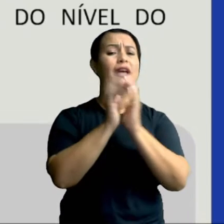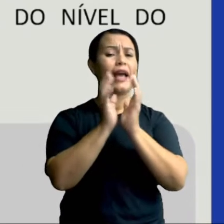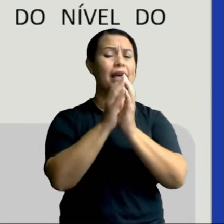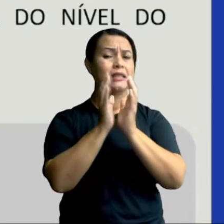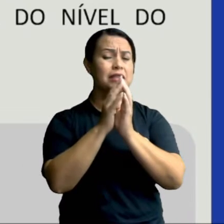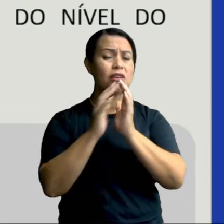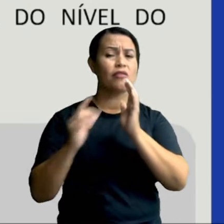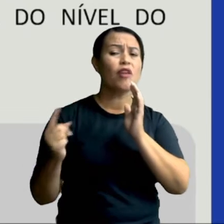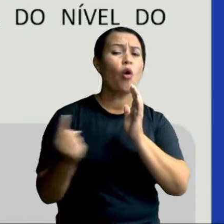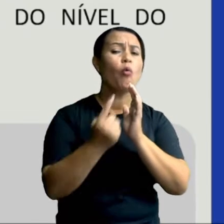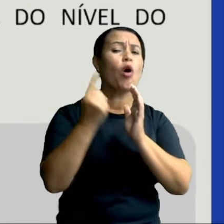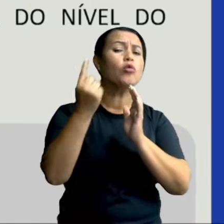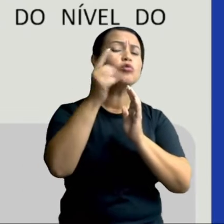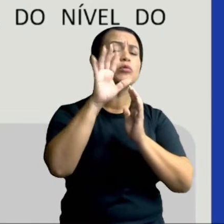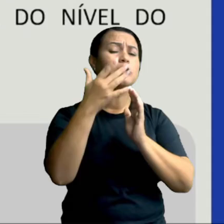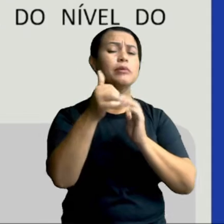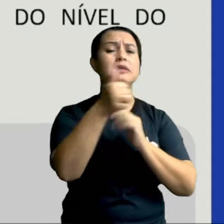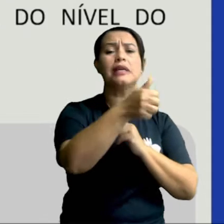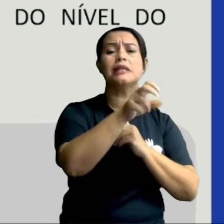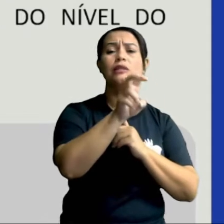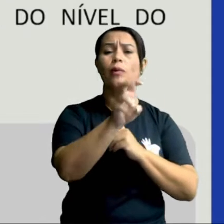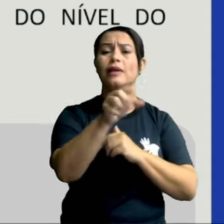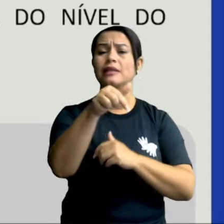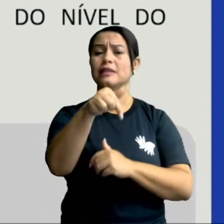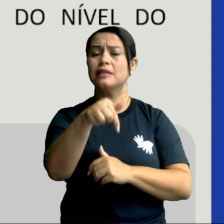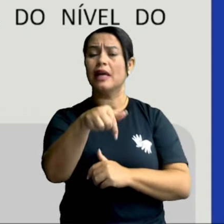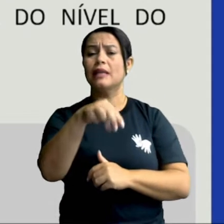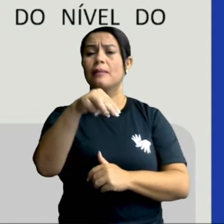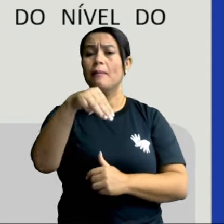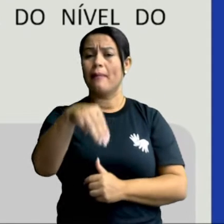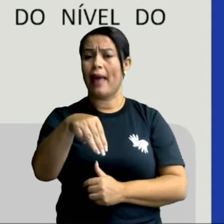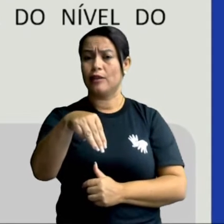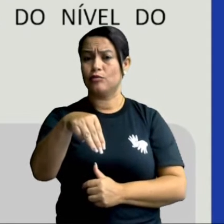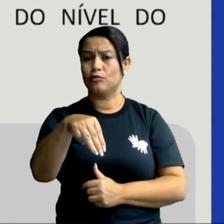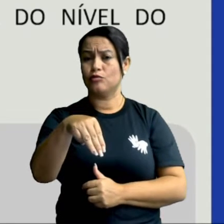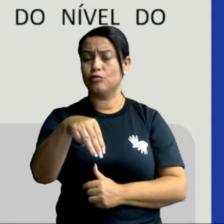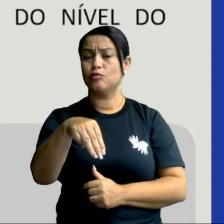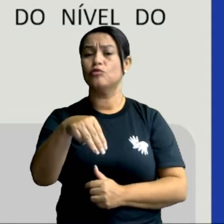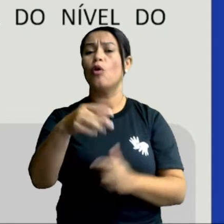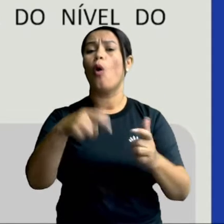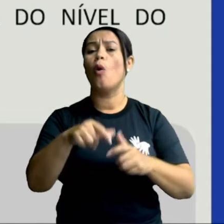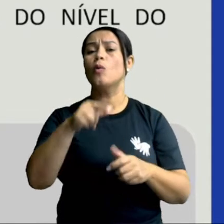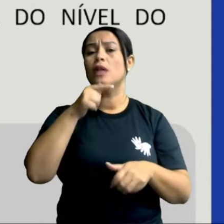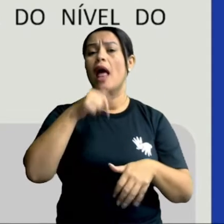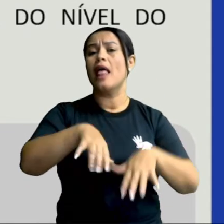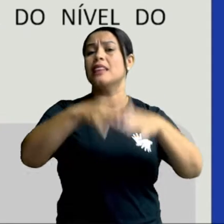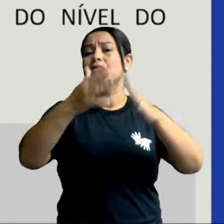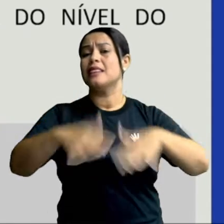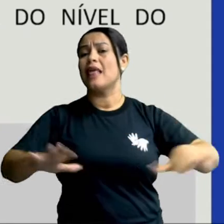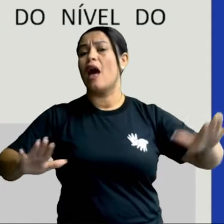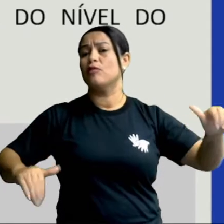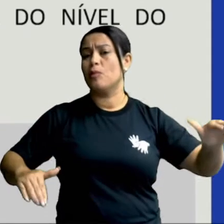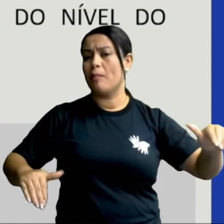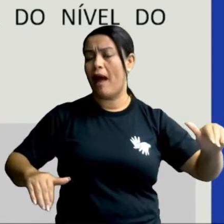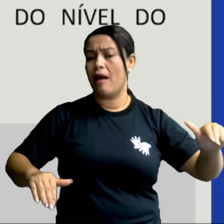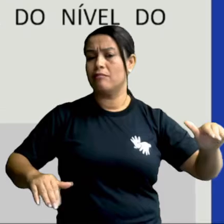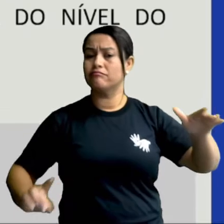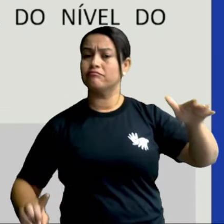média de 157 metros acima do mar, do nível do mar. O que isso